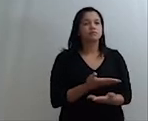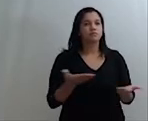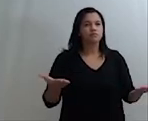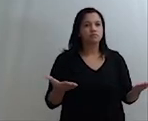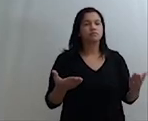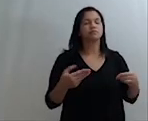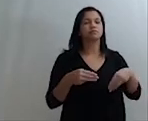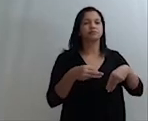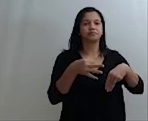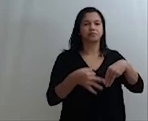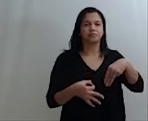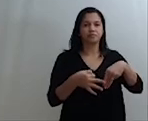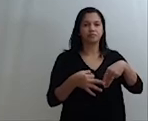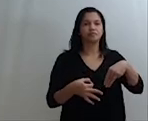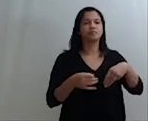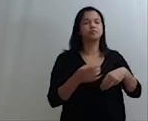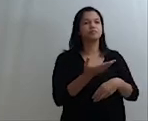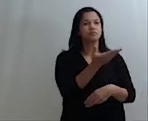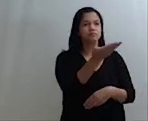ministros ilustre